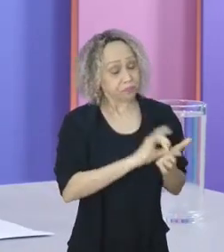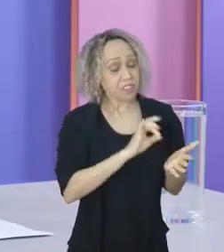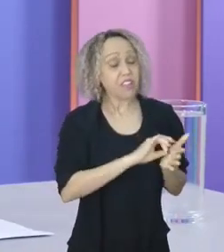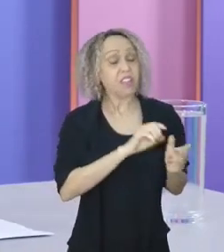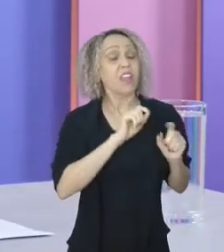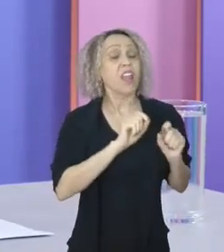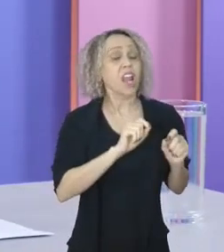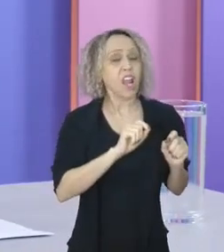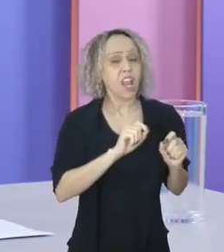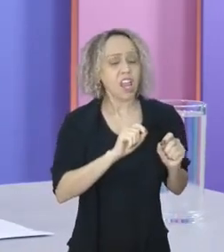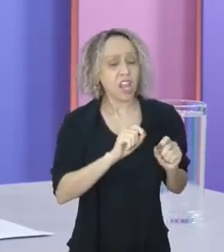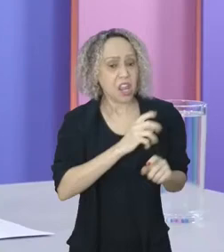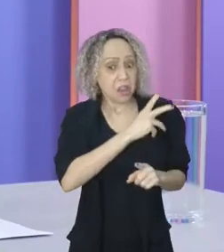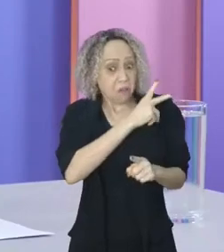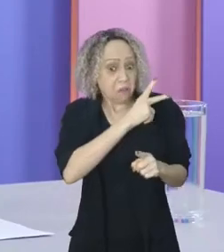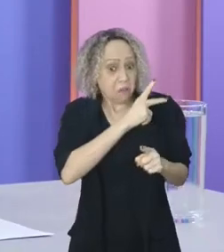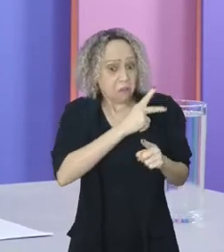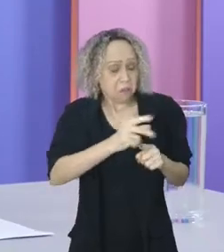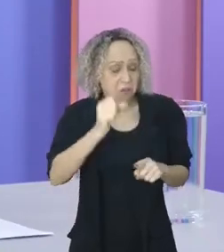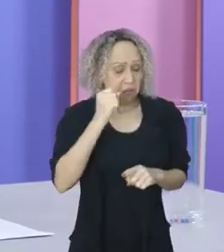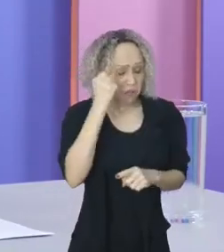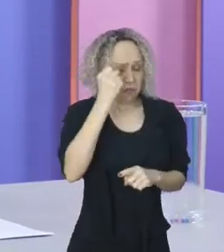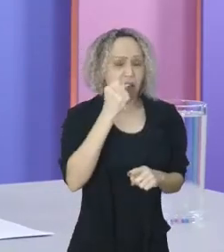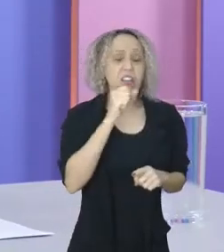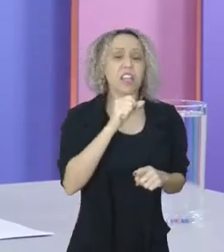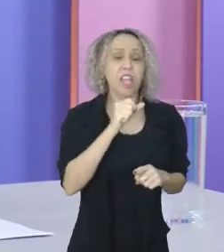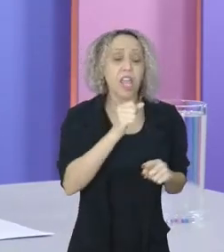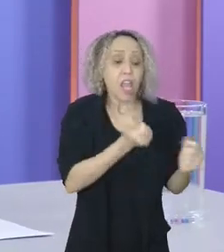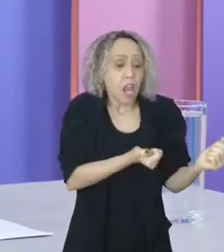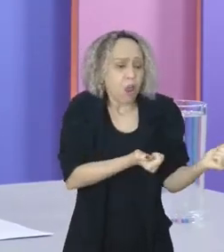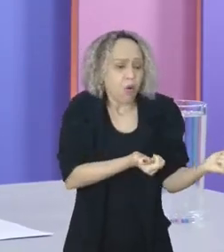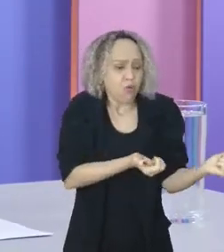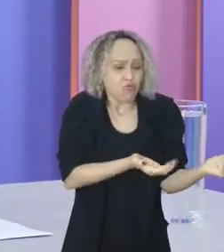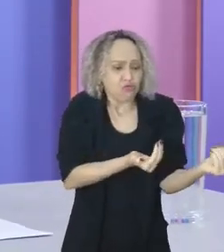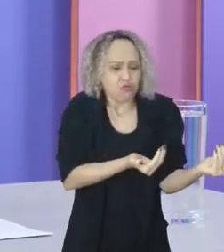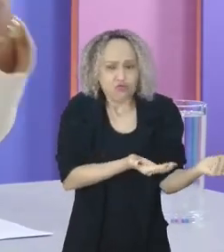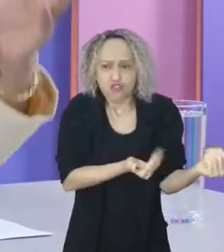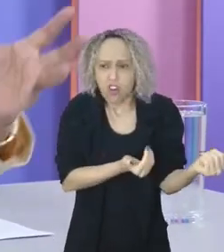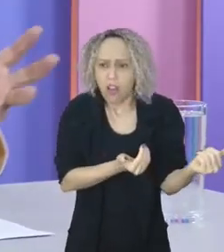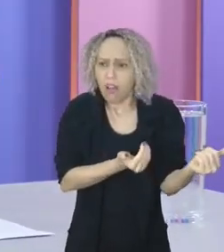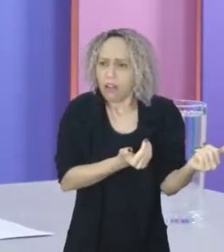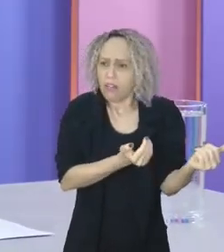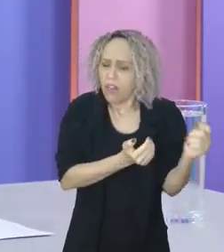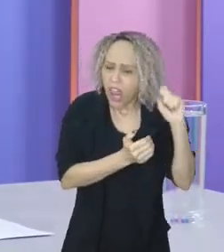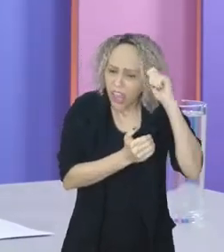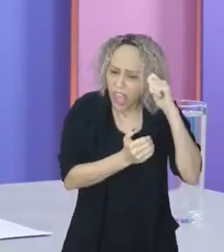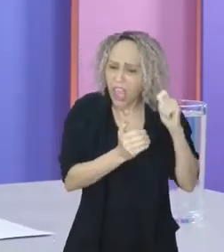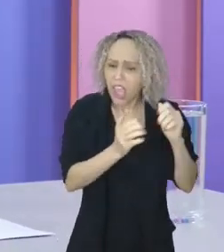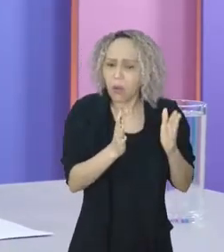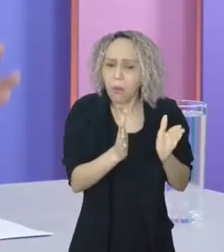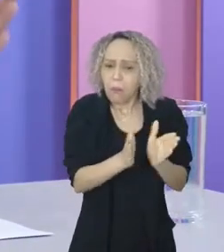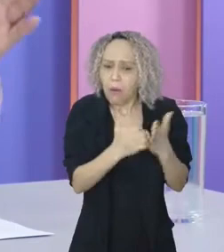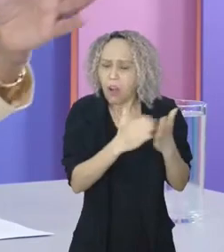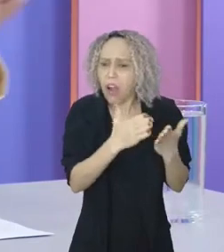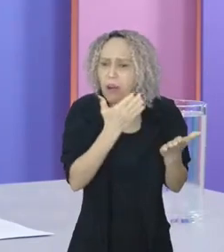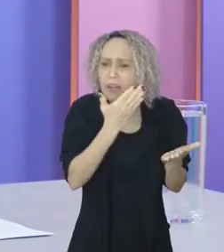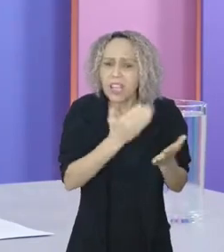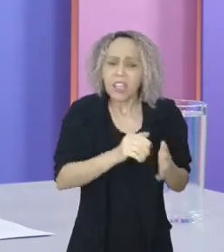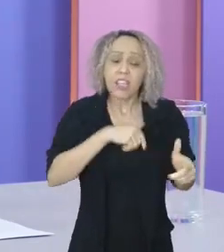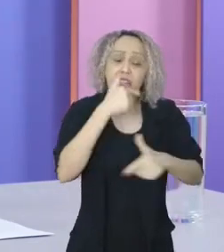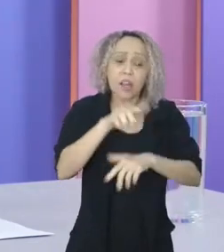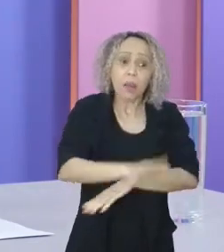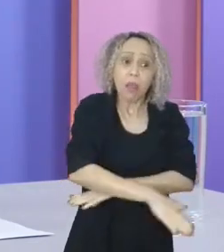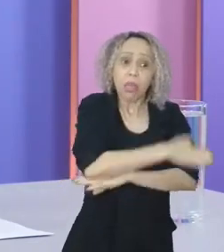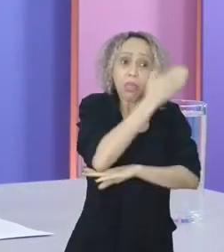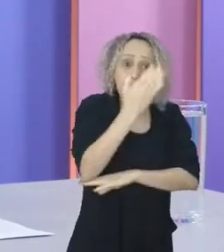estuda à noite, vai lá e passa no vestibular. Enfim, esse sim tem mérito. Então, nós rompemos com essa ideia de meritocracia, mas nos